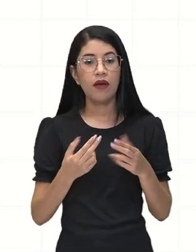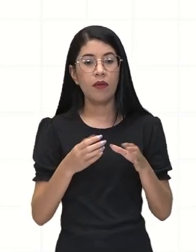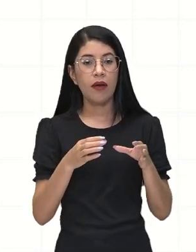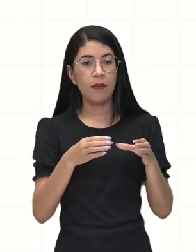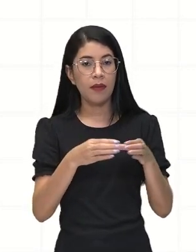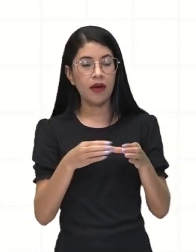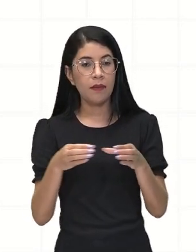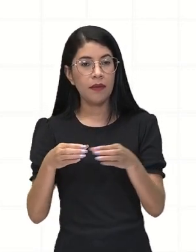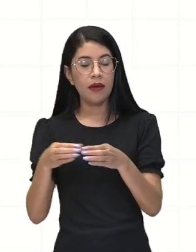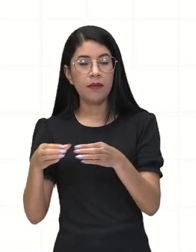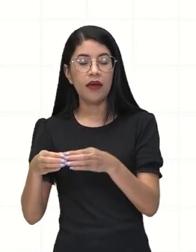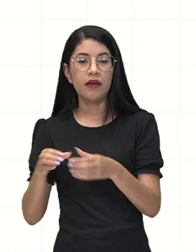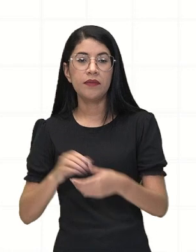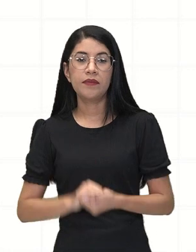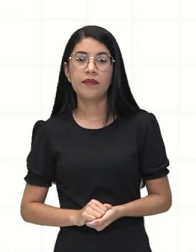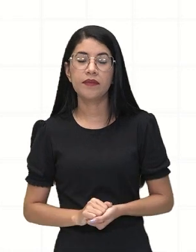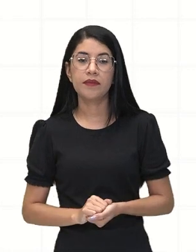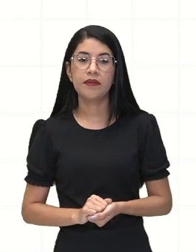ó,